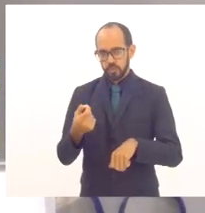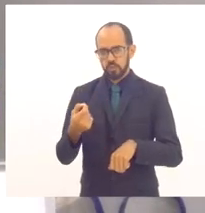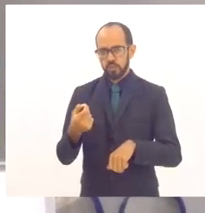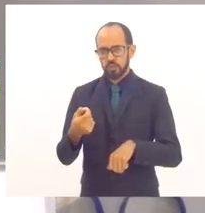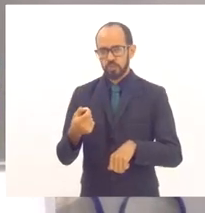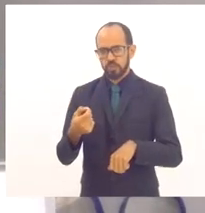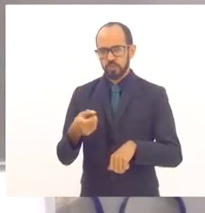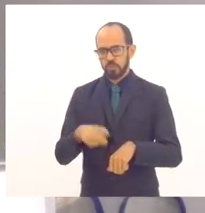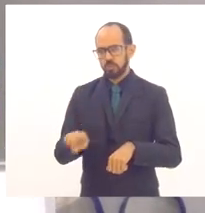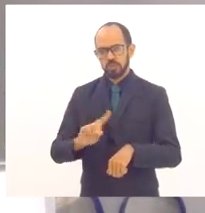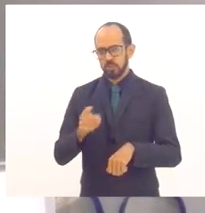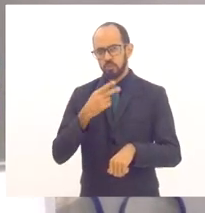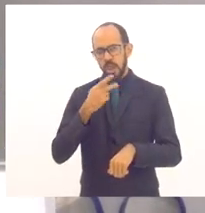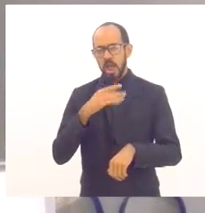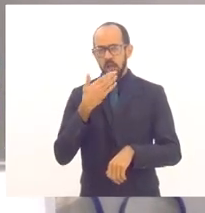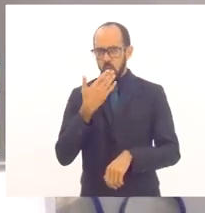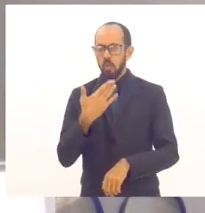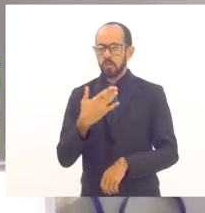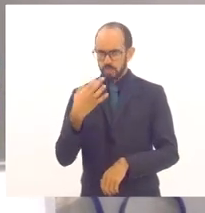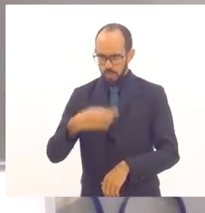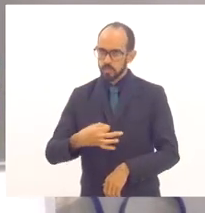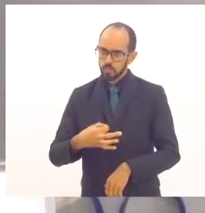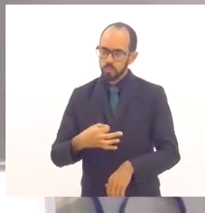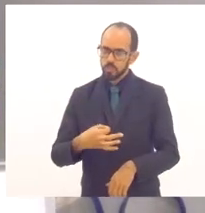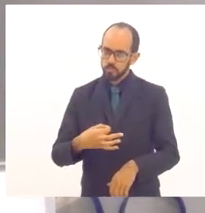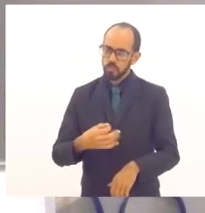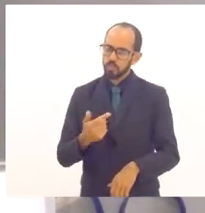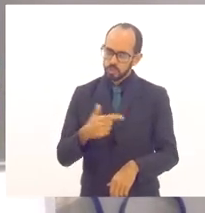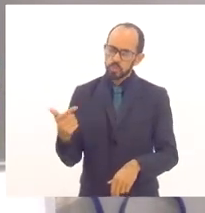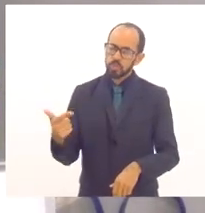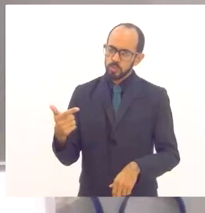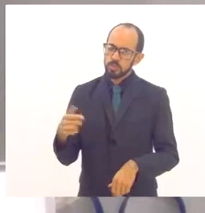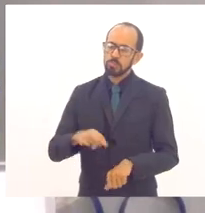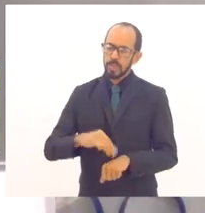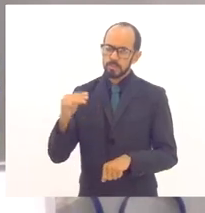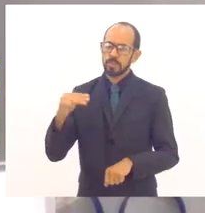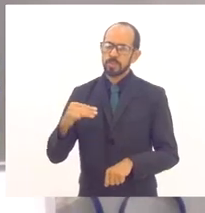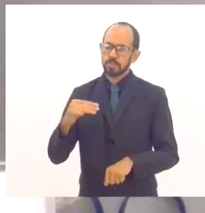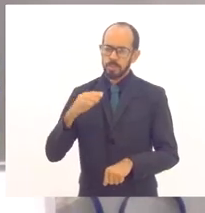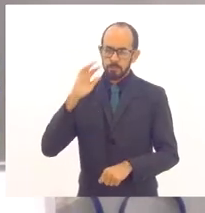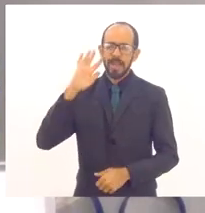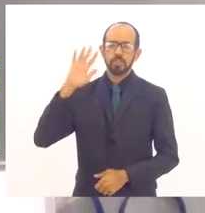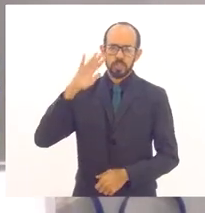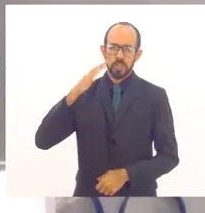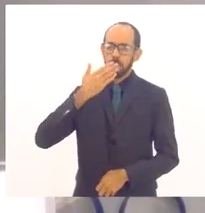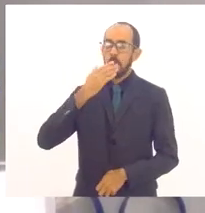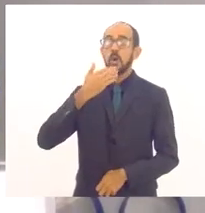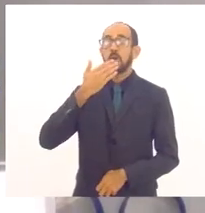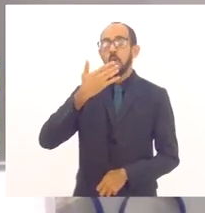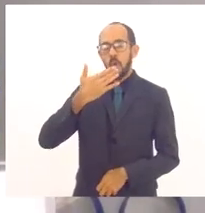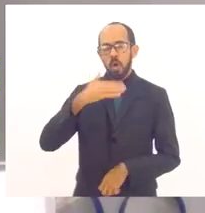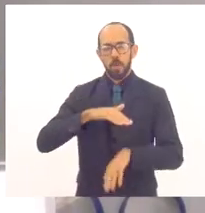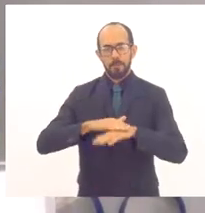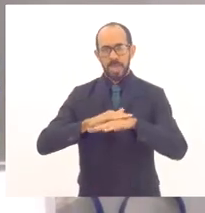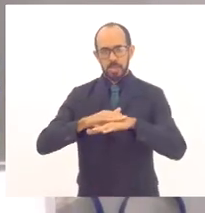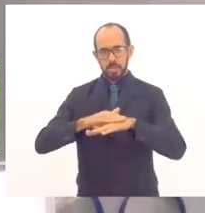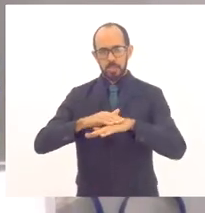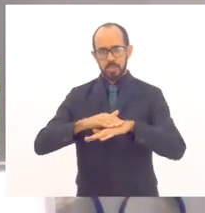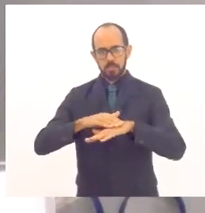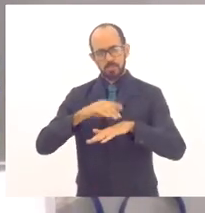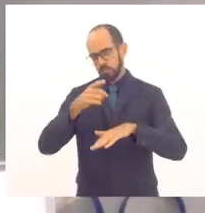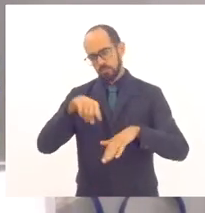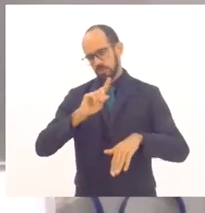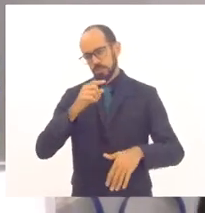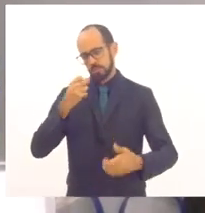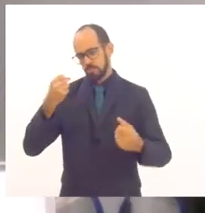preciso dizer a cor, né? 22. Imaginem a cor, né? Não precisa